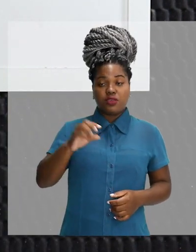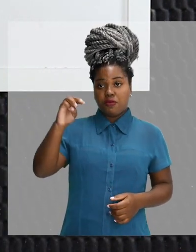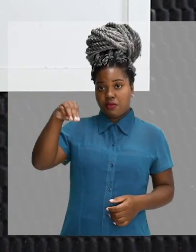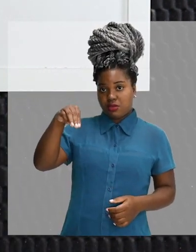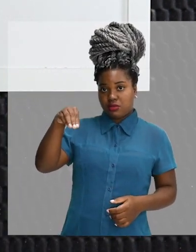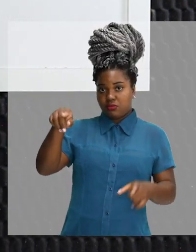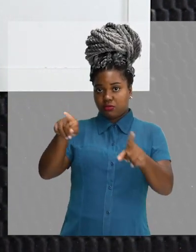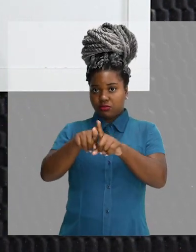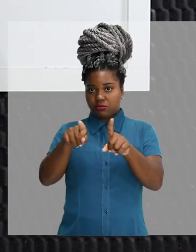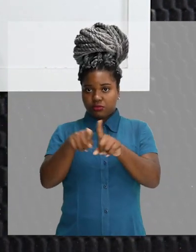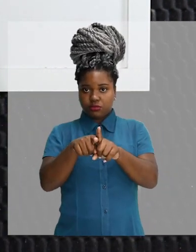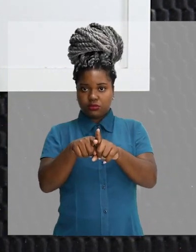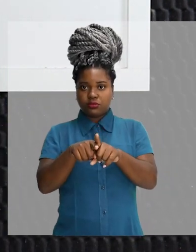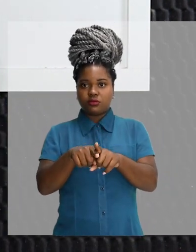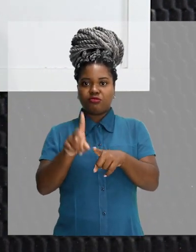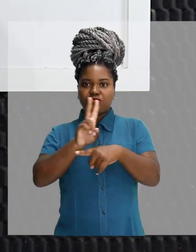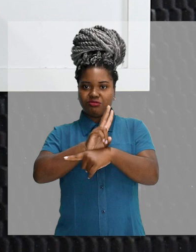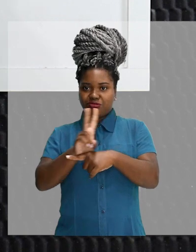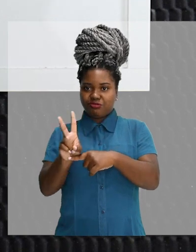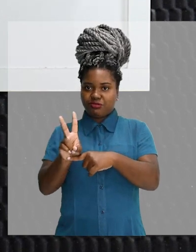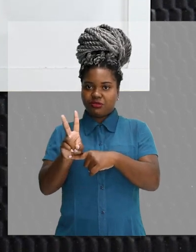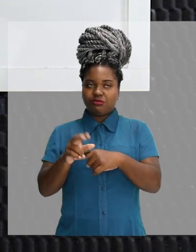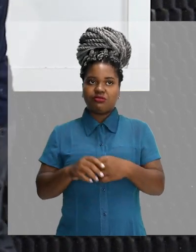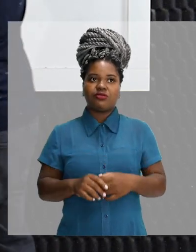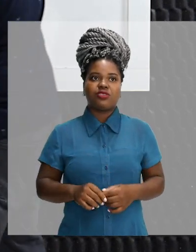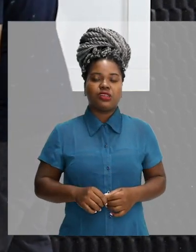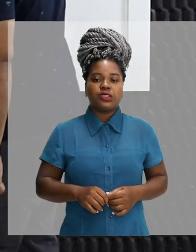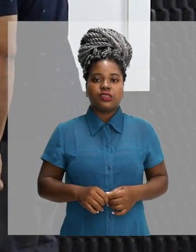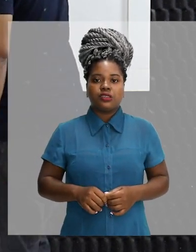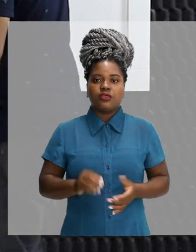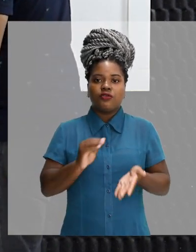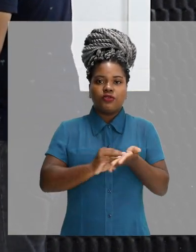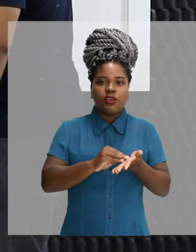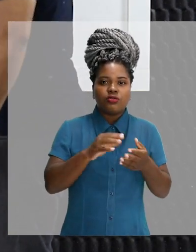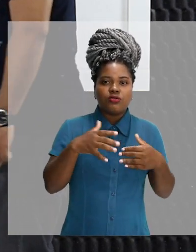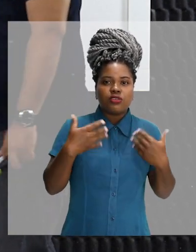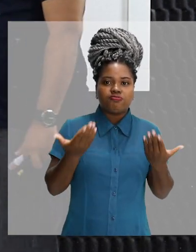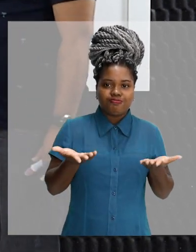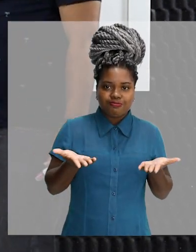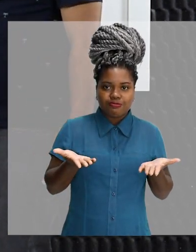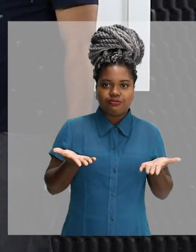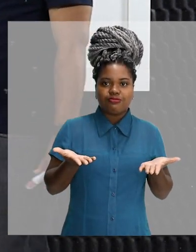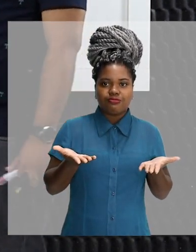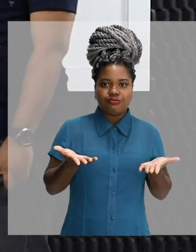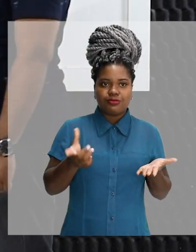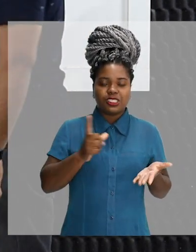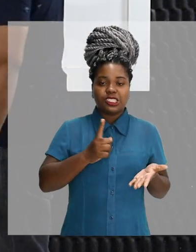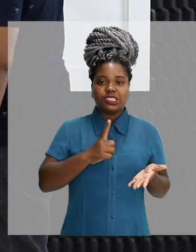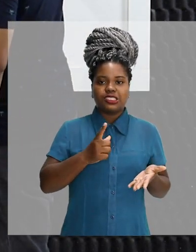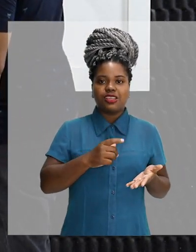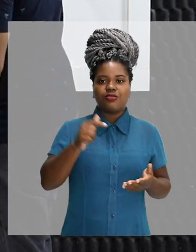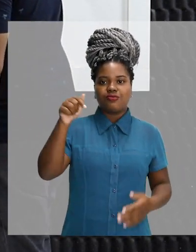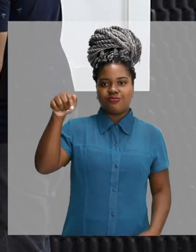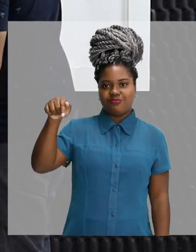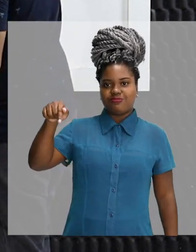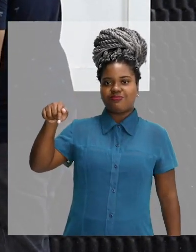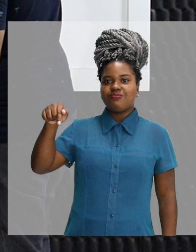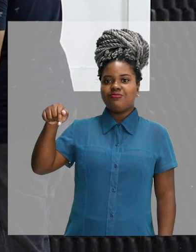massa. Já foi dado. Com isso, eu calculo a minha quantidade de